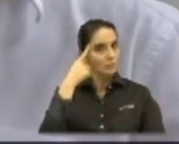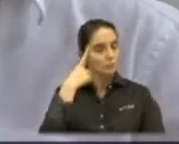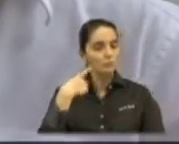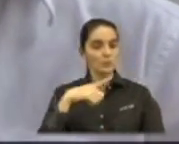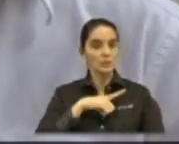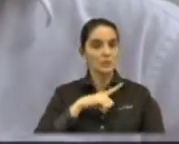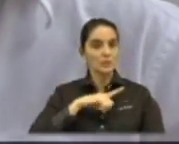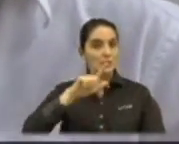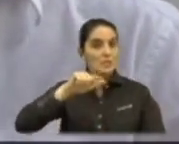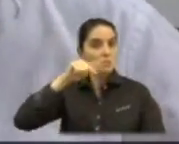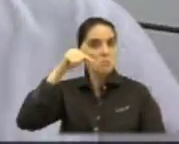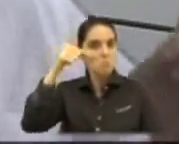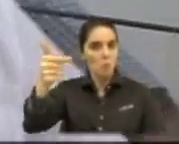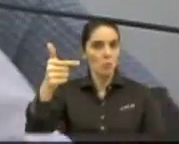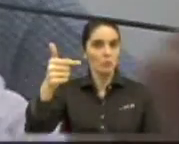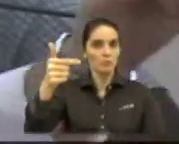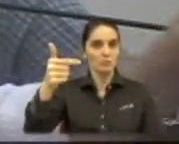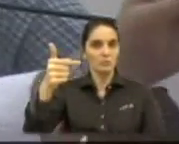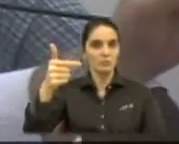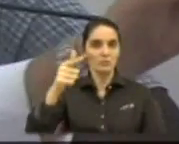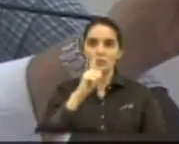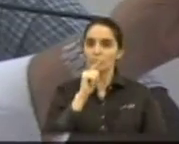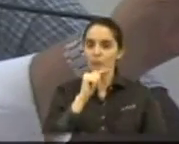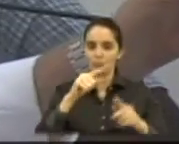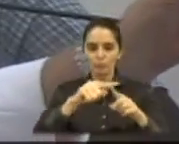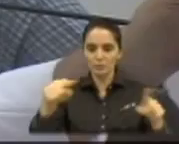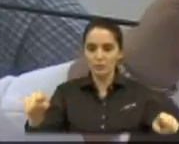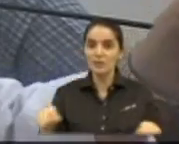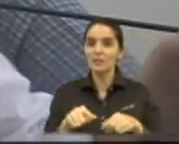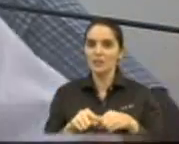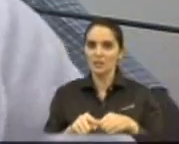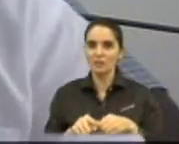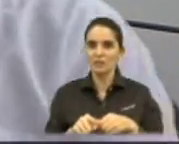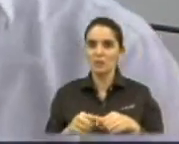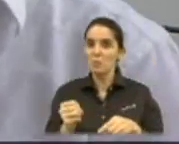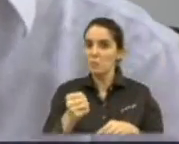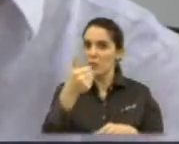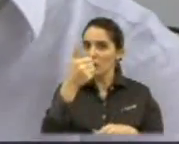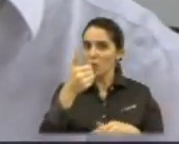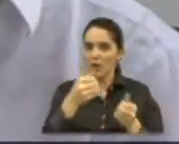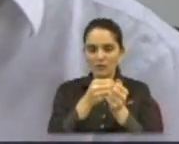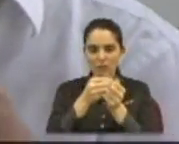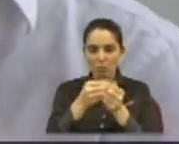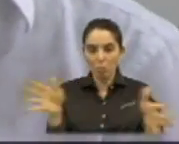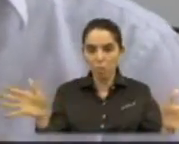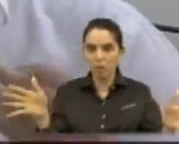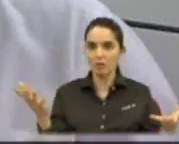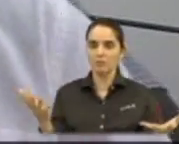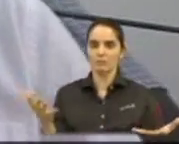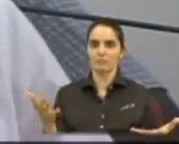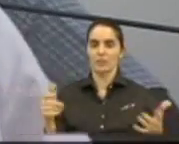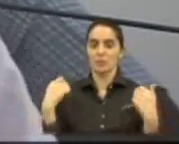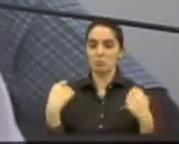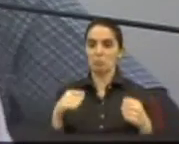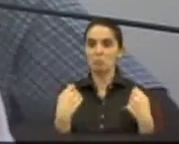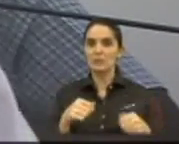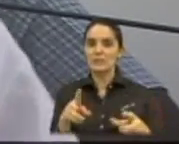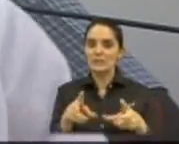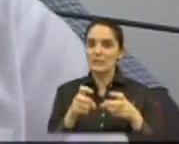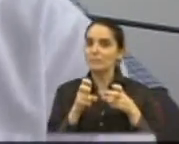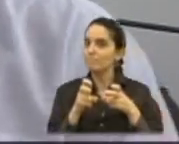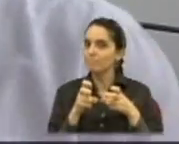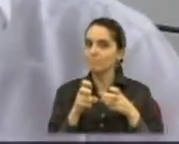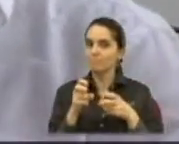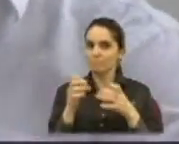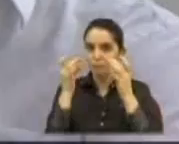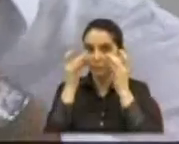outra represa que está prestes a arrebentar. E se não se tomar as providências necessárias, não sei se dá